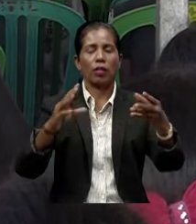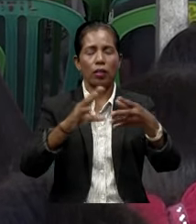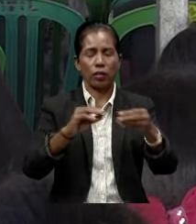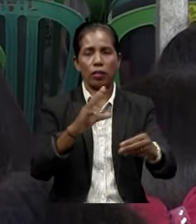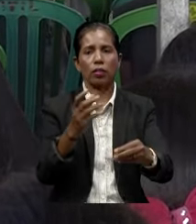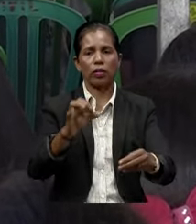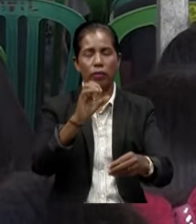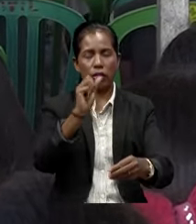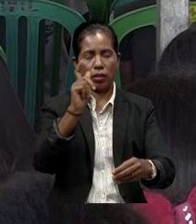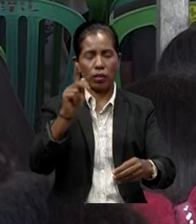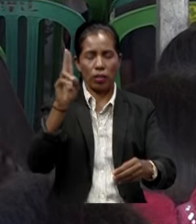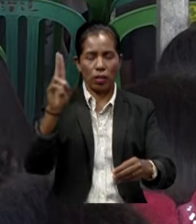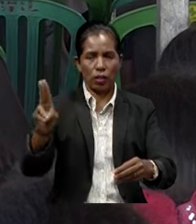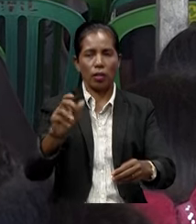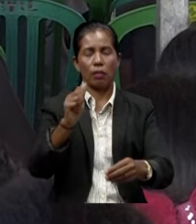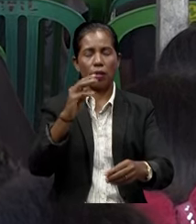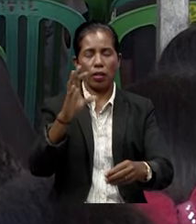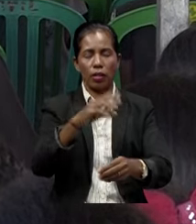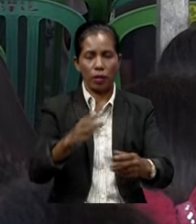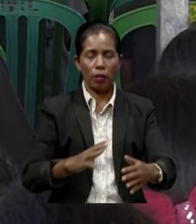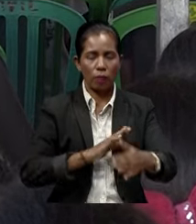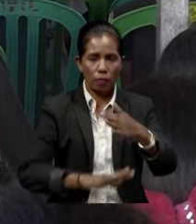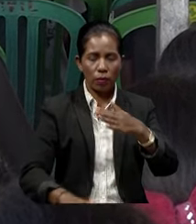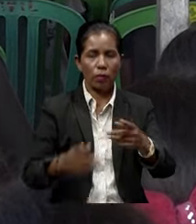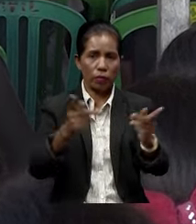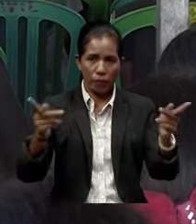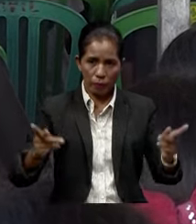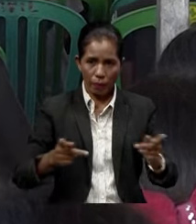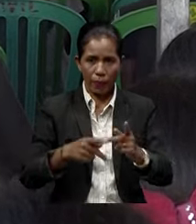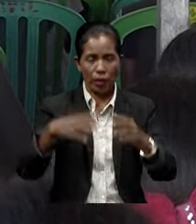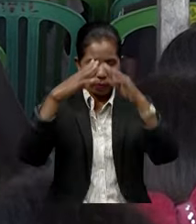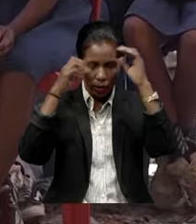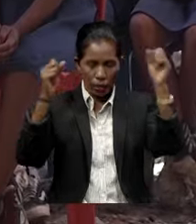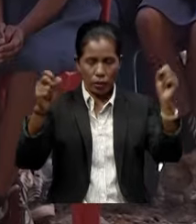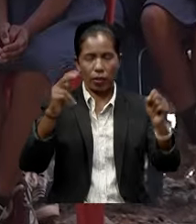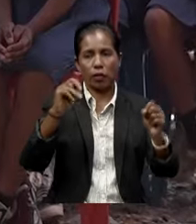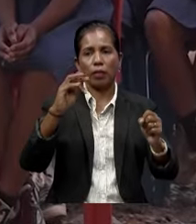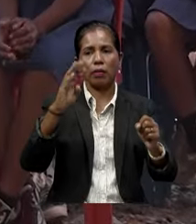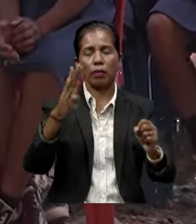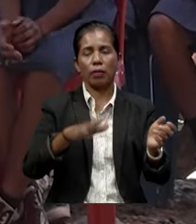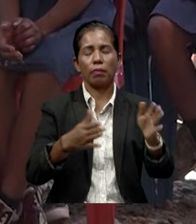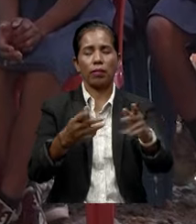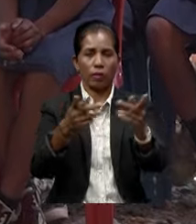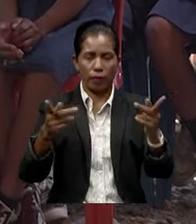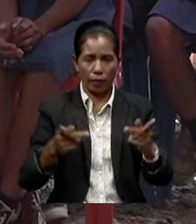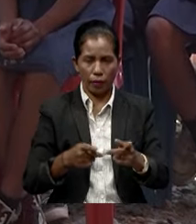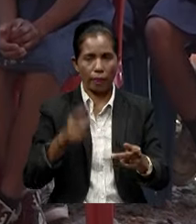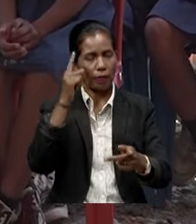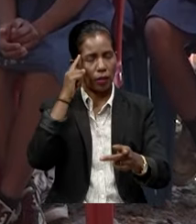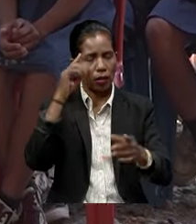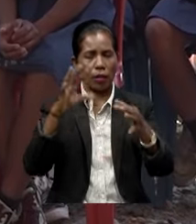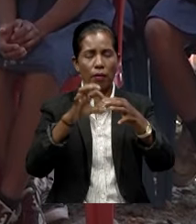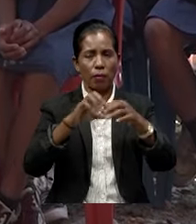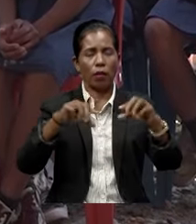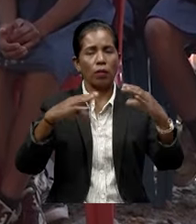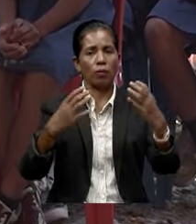proclamador Francisco Xavier do Amaral e Moris Fatin, no presidente Nicolau Lobato Nemate Fatin. E a reflexão, né? Membro